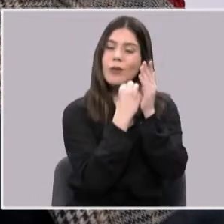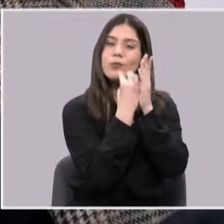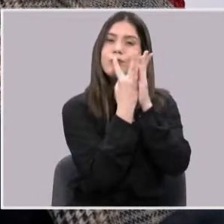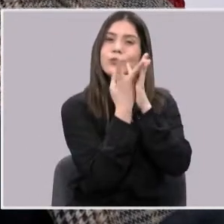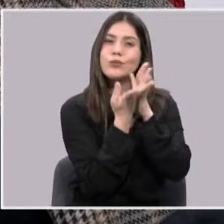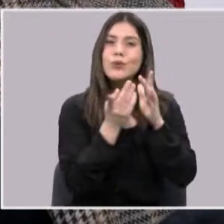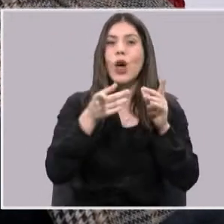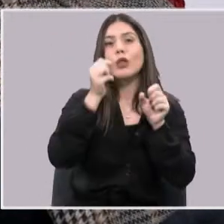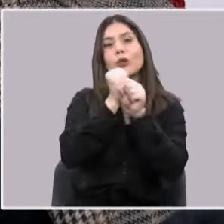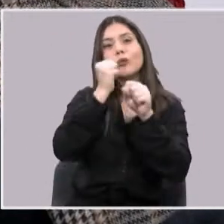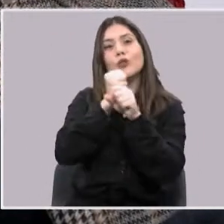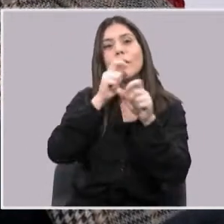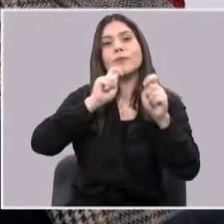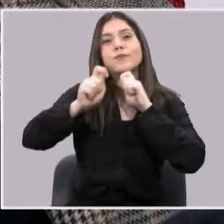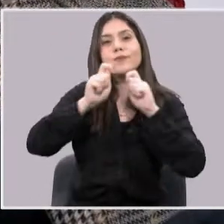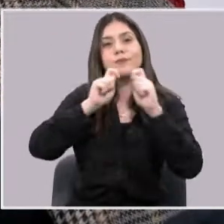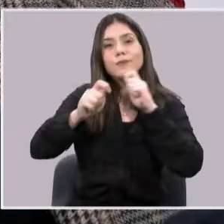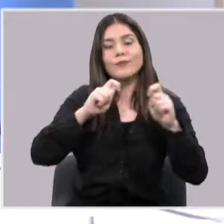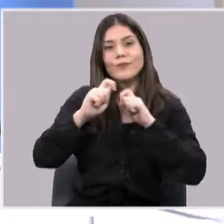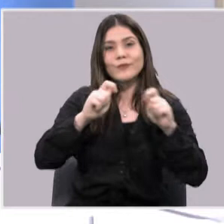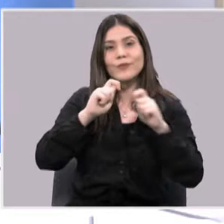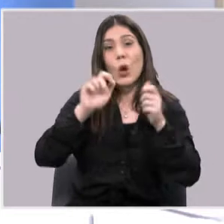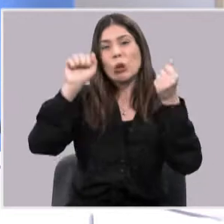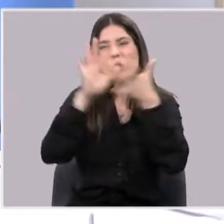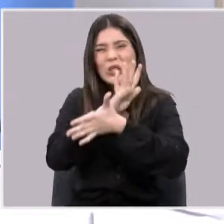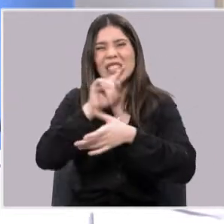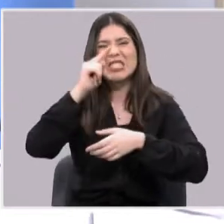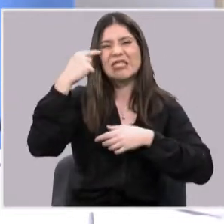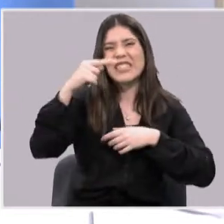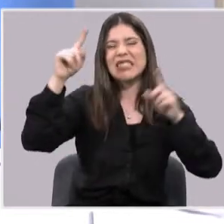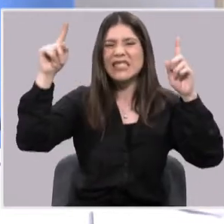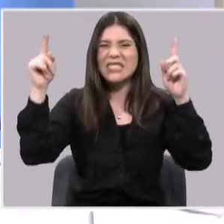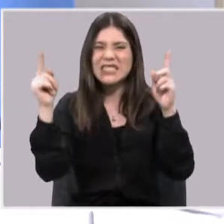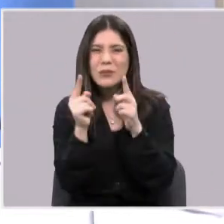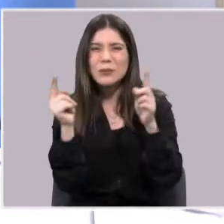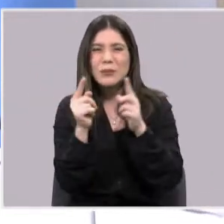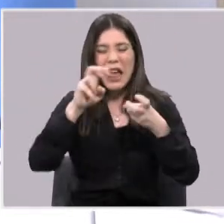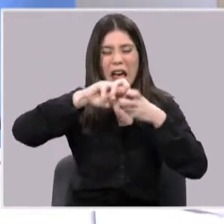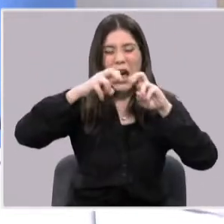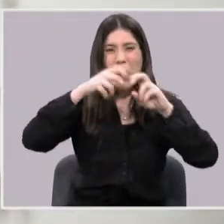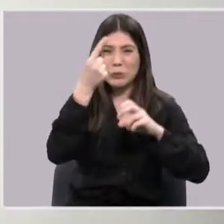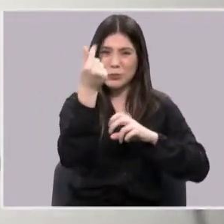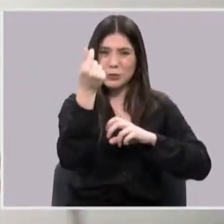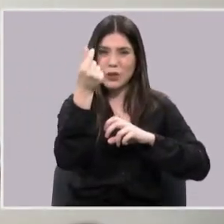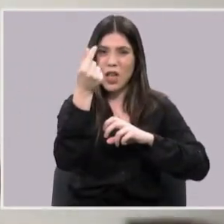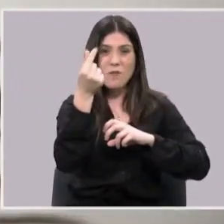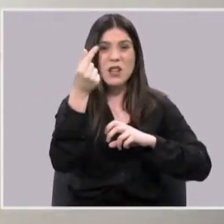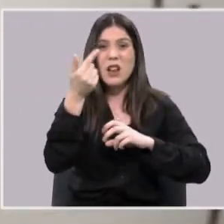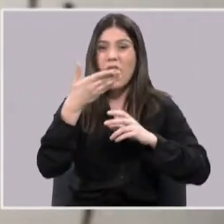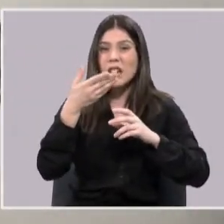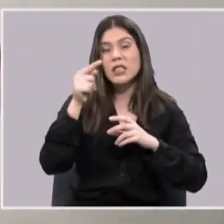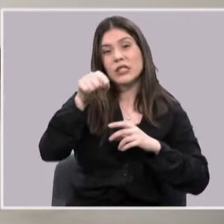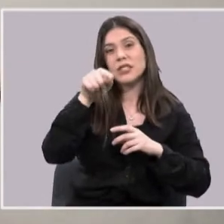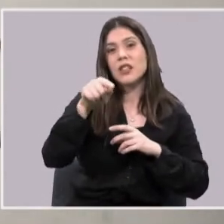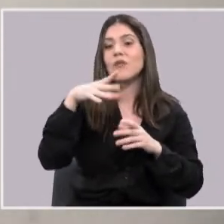a proletarização do trabalho dos jornalistas. As redações estão cada vez mais curtas, há problemas económicos